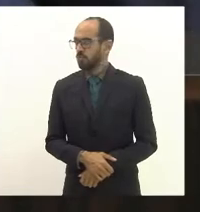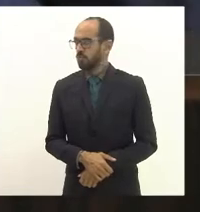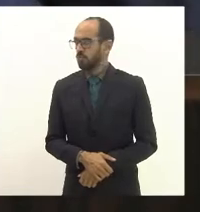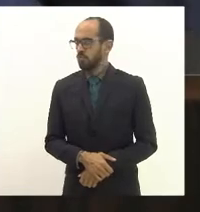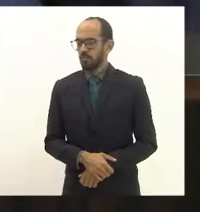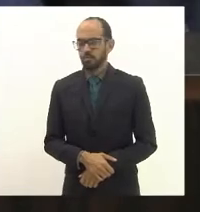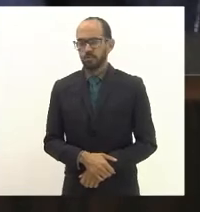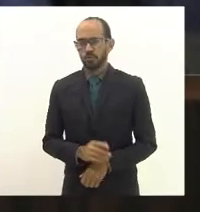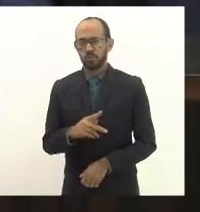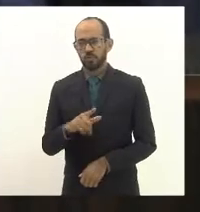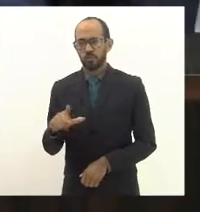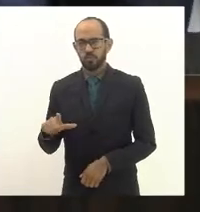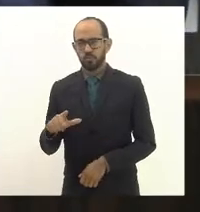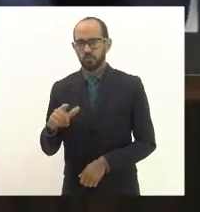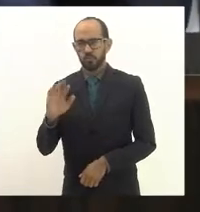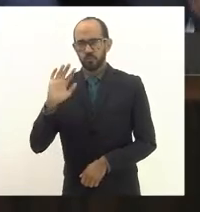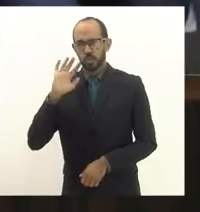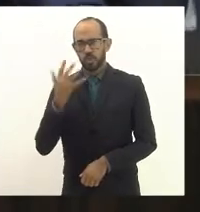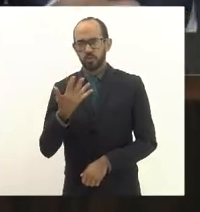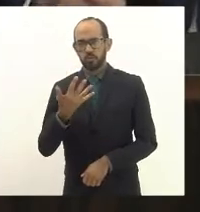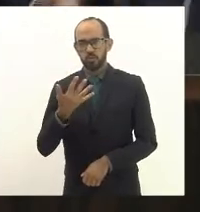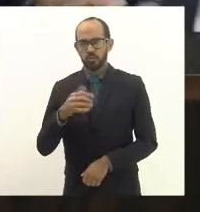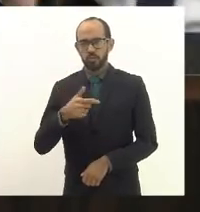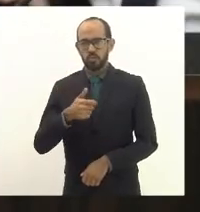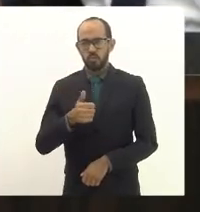Projeto de resolução